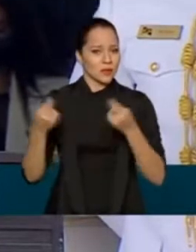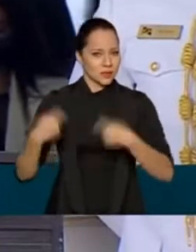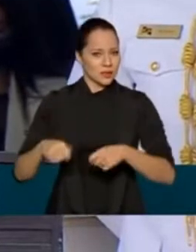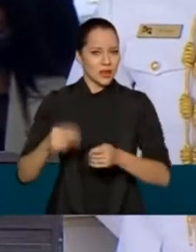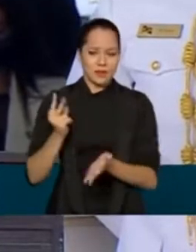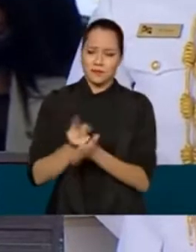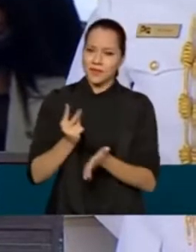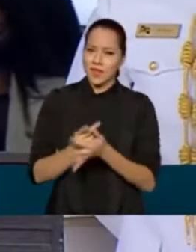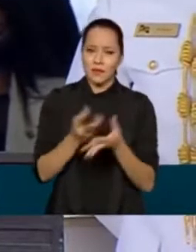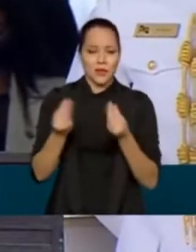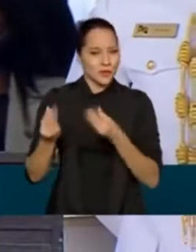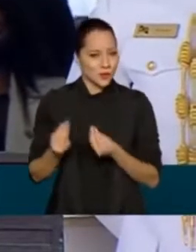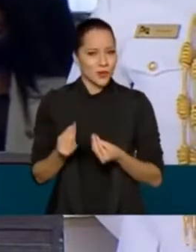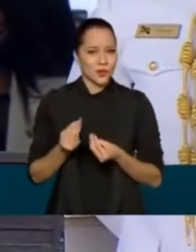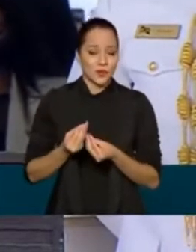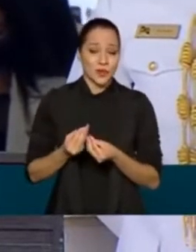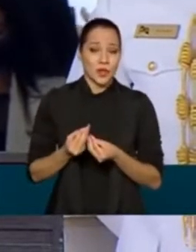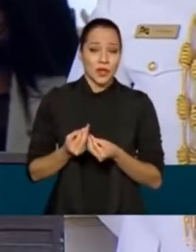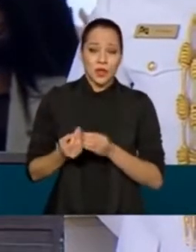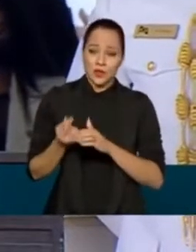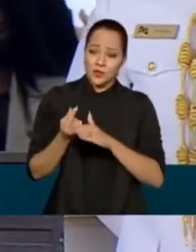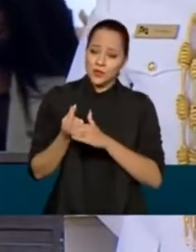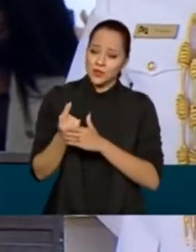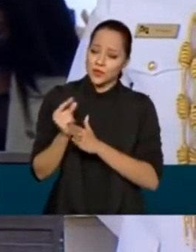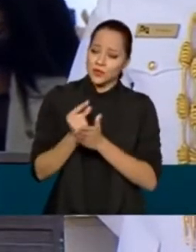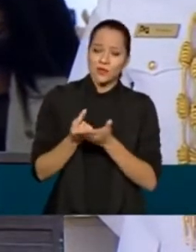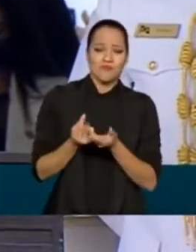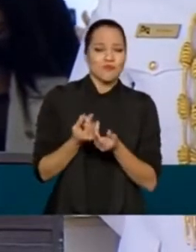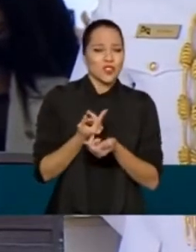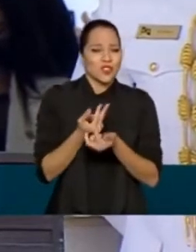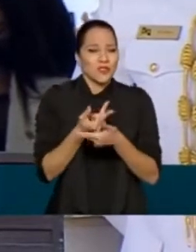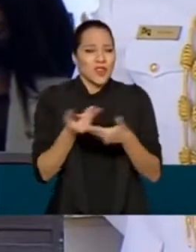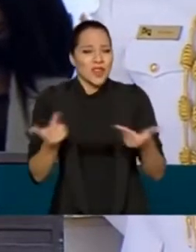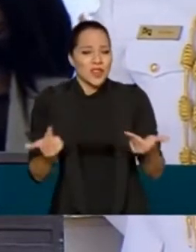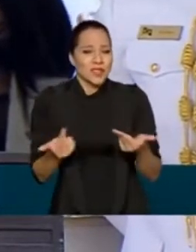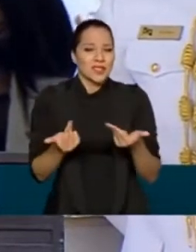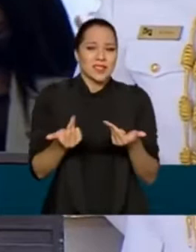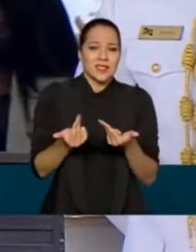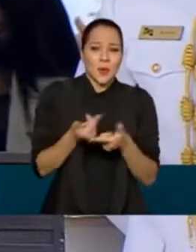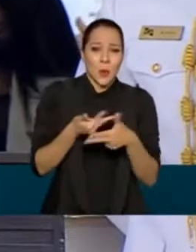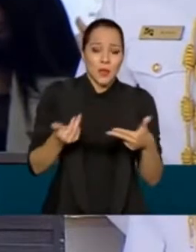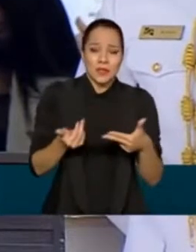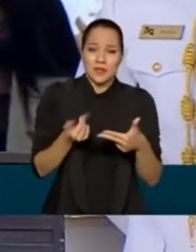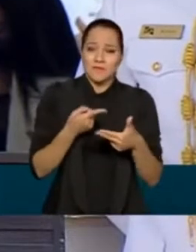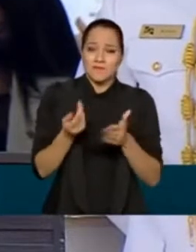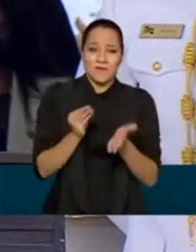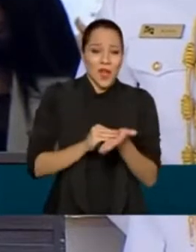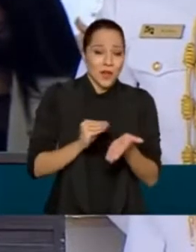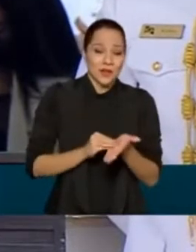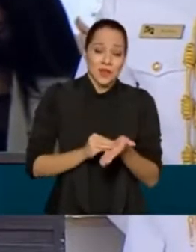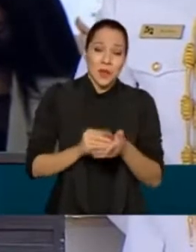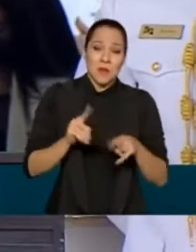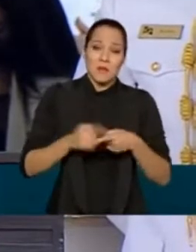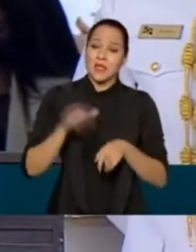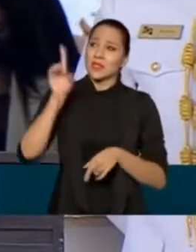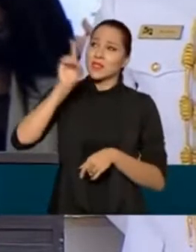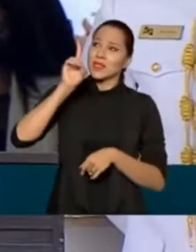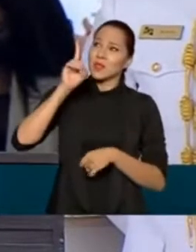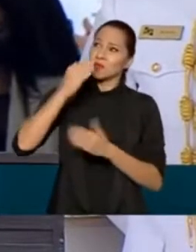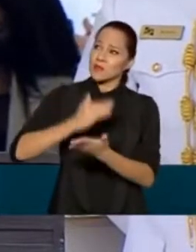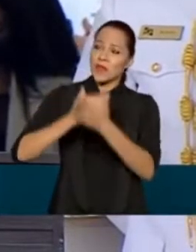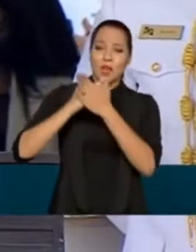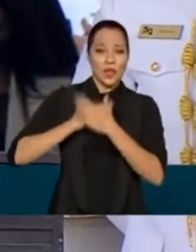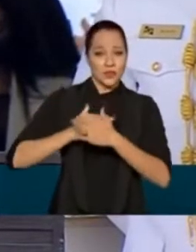são sempre muitos e os recursos sempre mais escassos, peço que o Deus Todo-Poderoso nos ilumine e nos dê